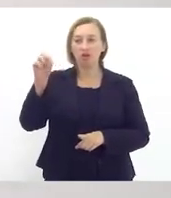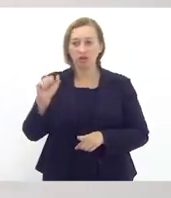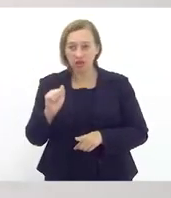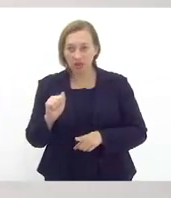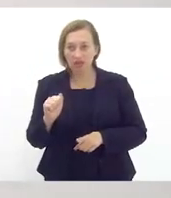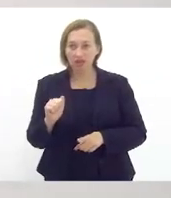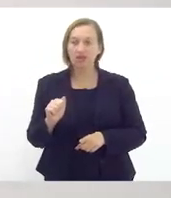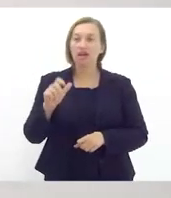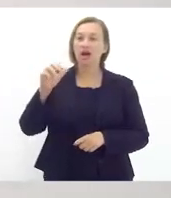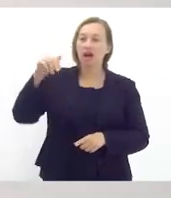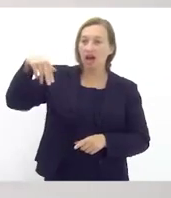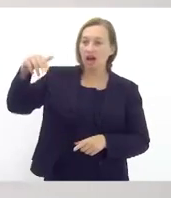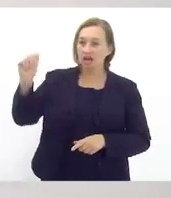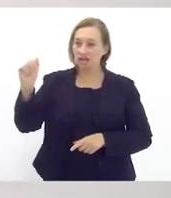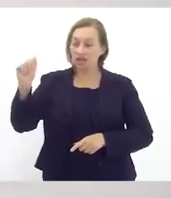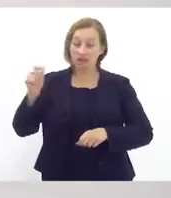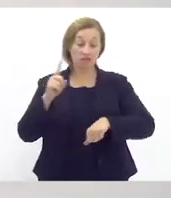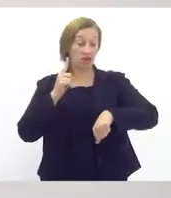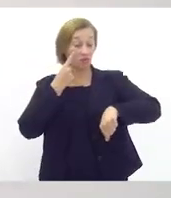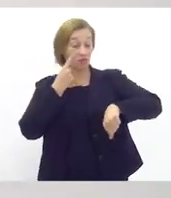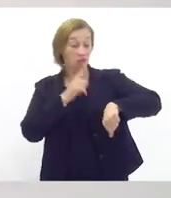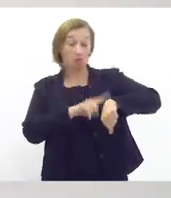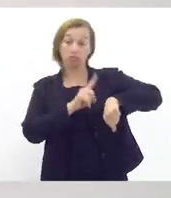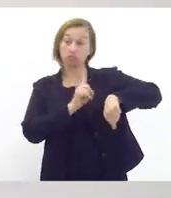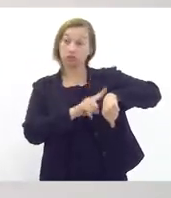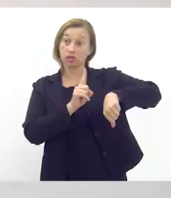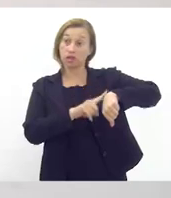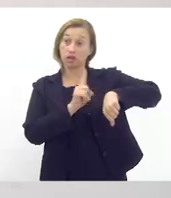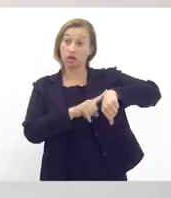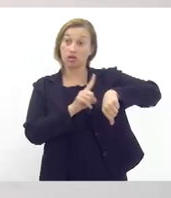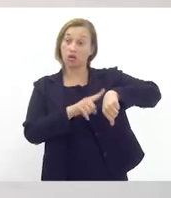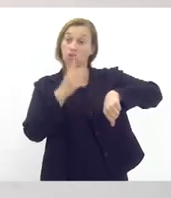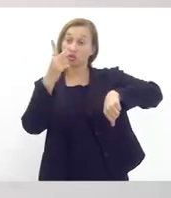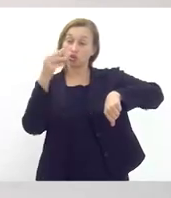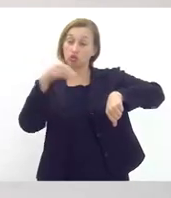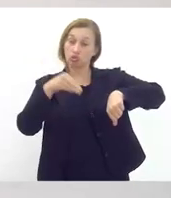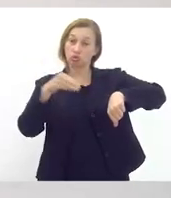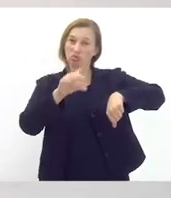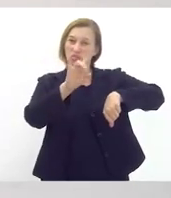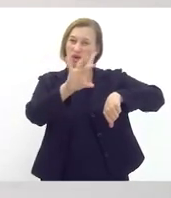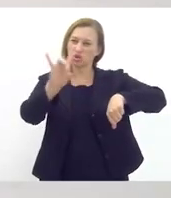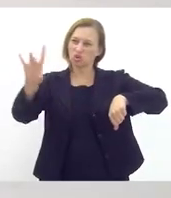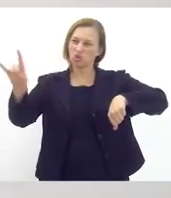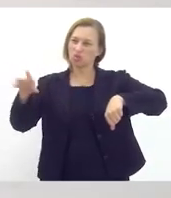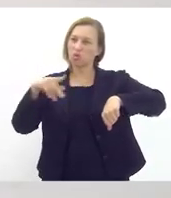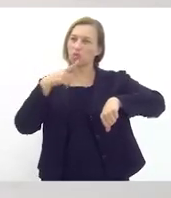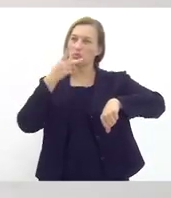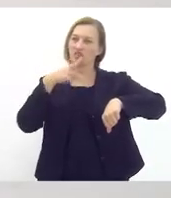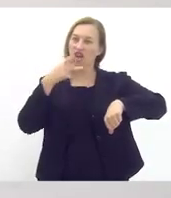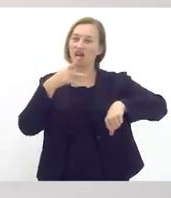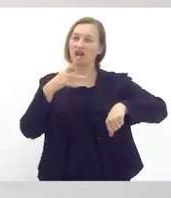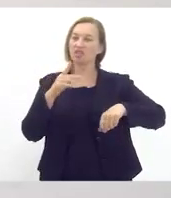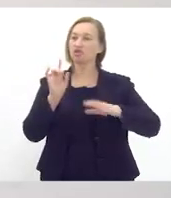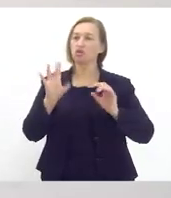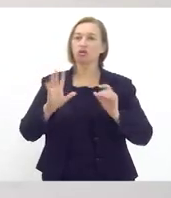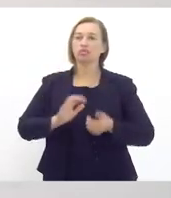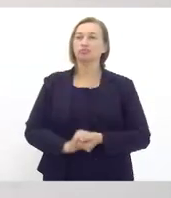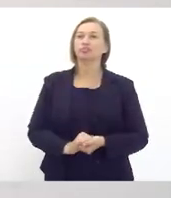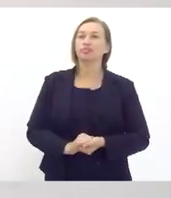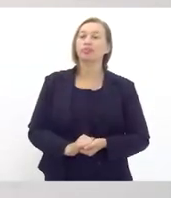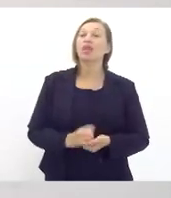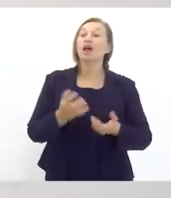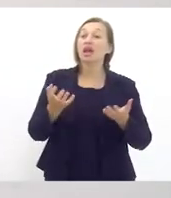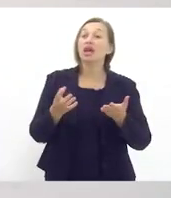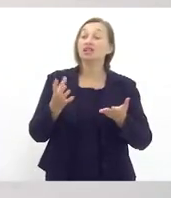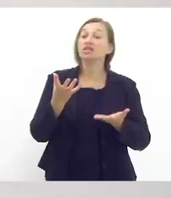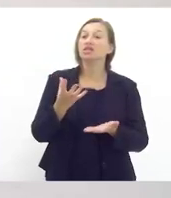Lúcia elas vão ser rigorosas 2 minutinhos para todo mundo poder fazer pergunta pessoal quero